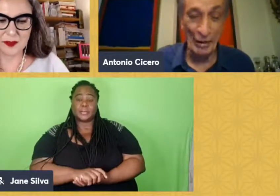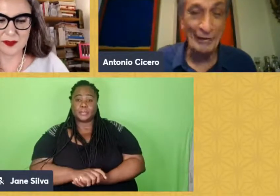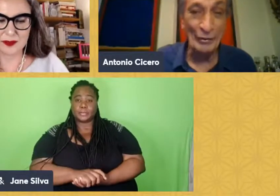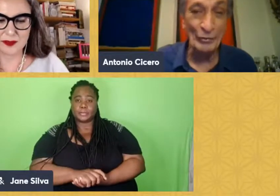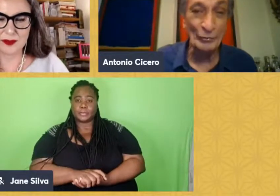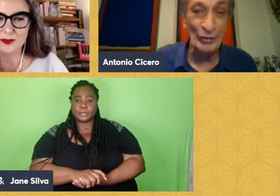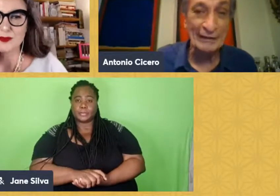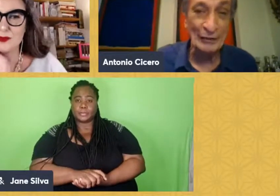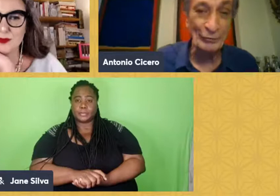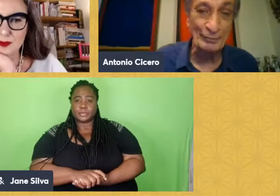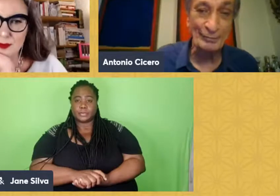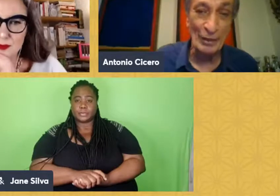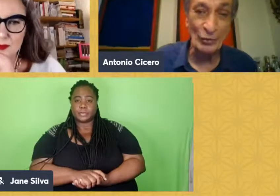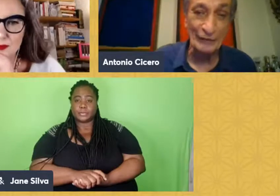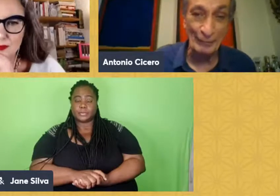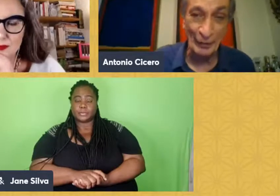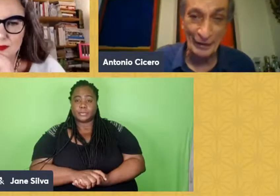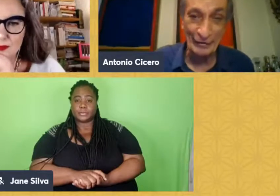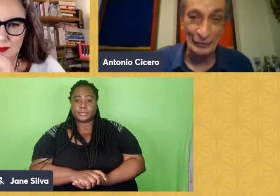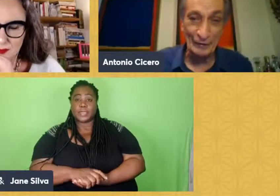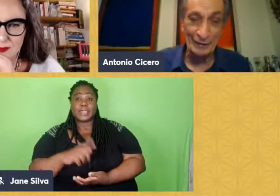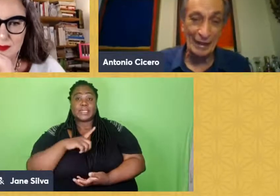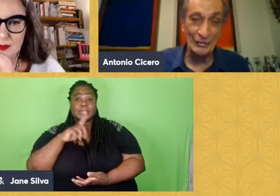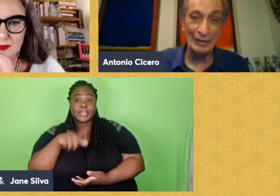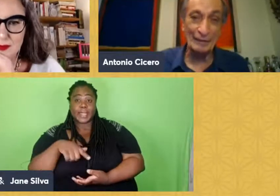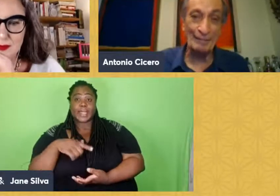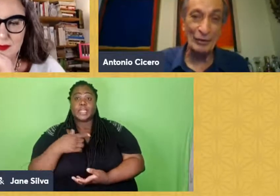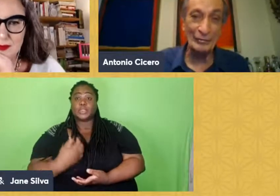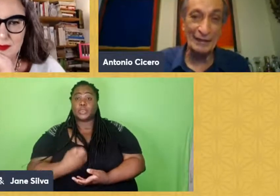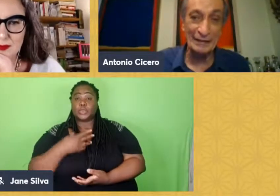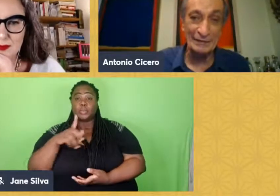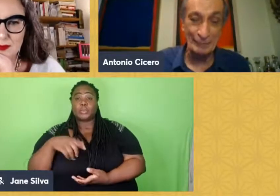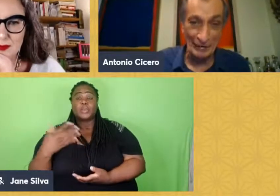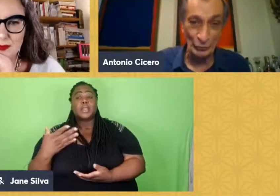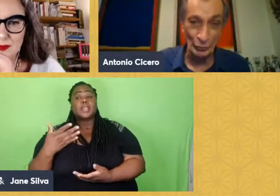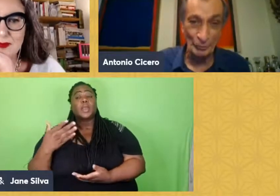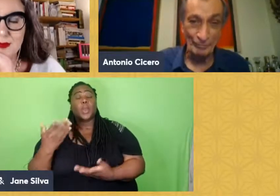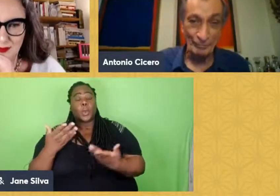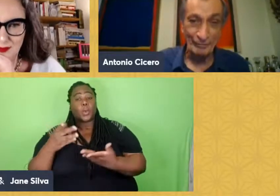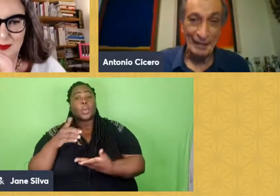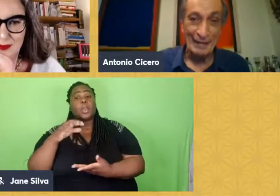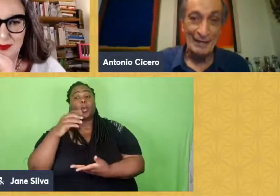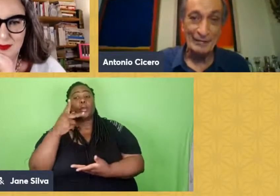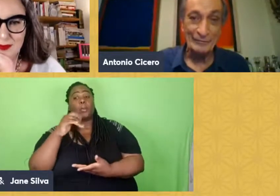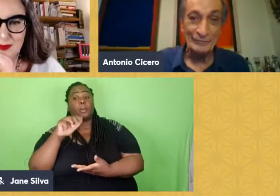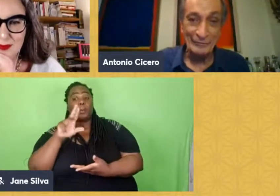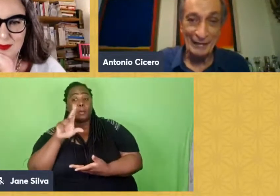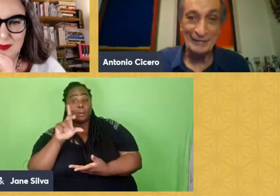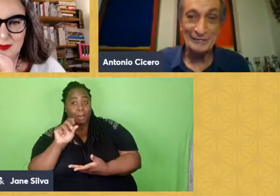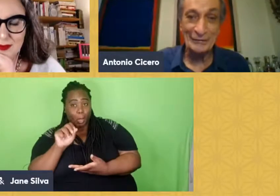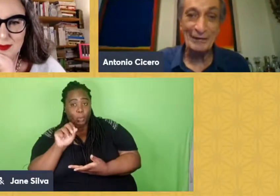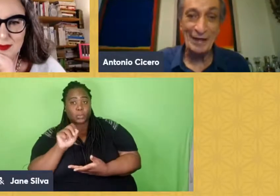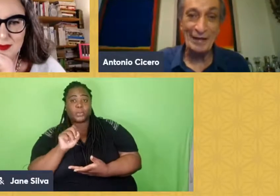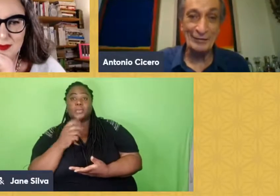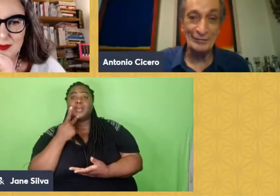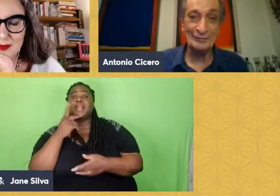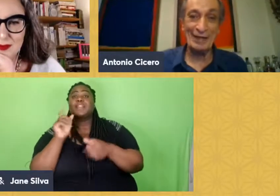do Paulo, o poeta contemporâneo carioca, Paulo Henriques Brito,